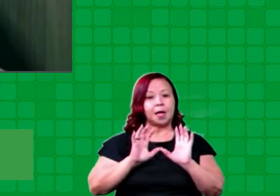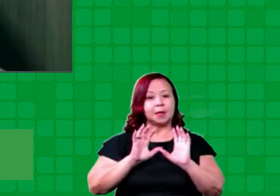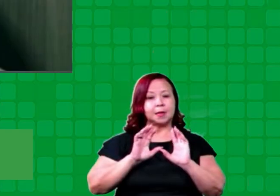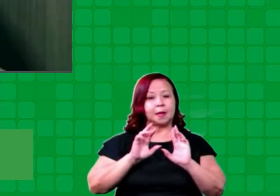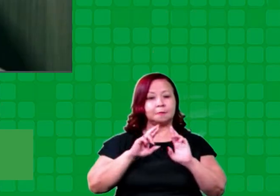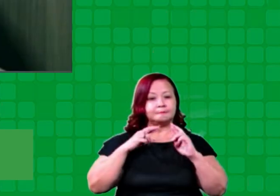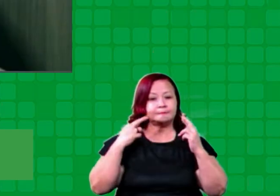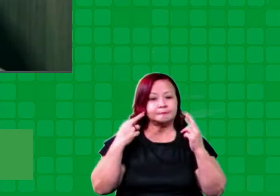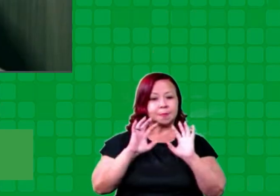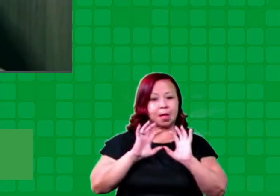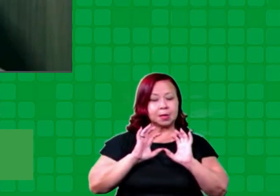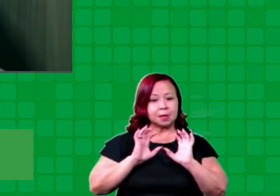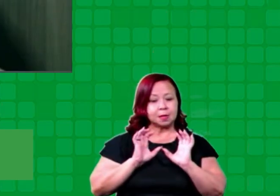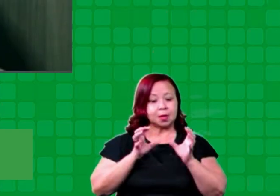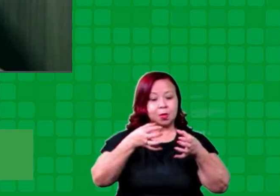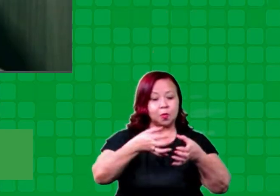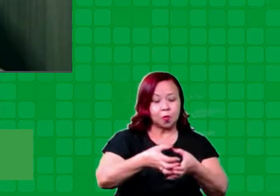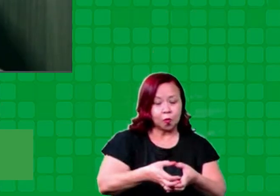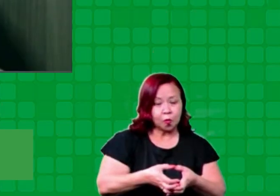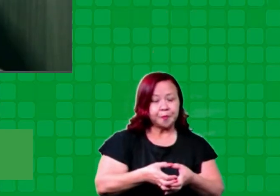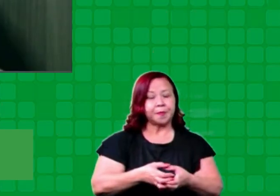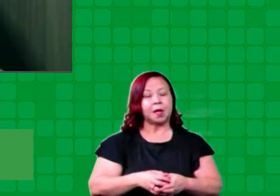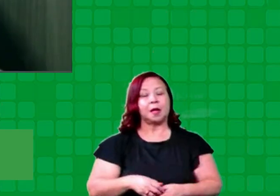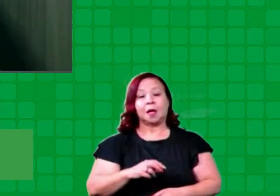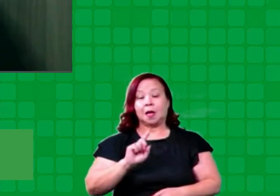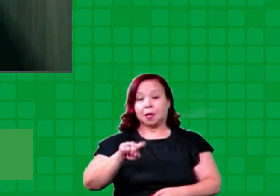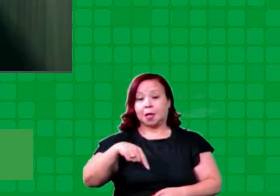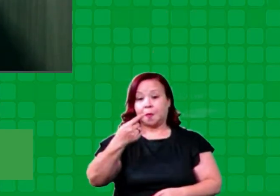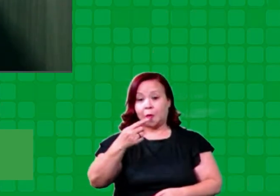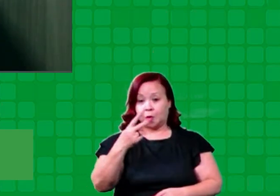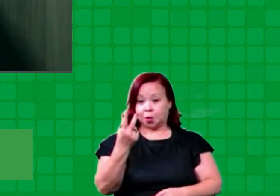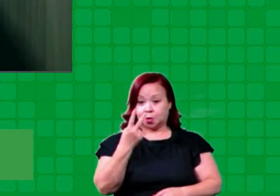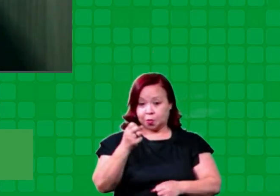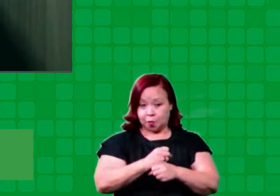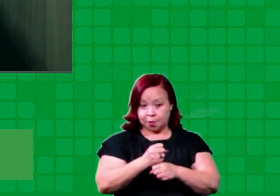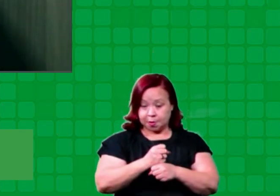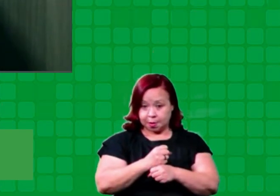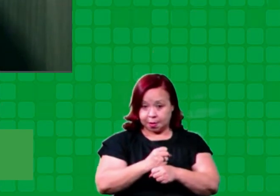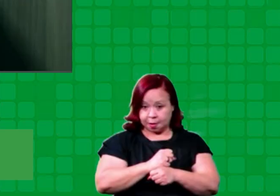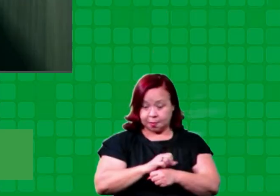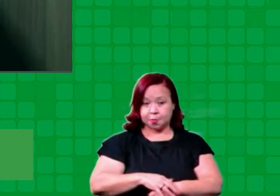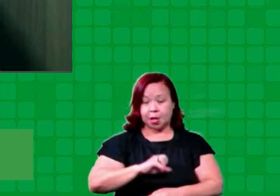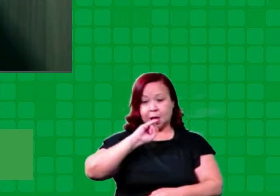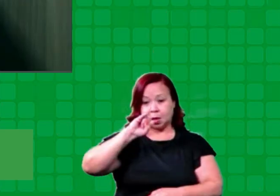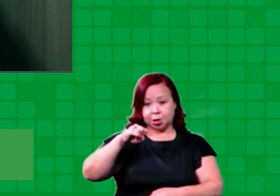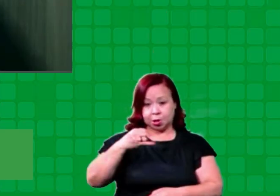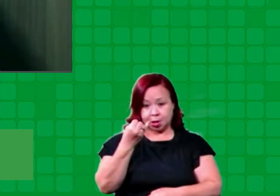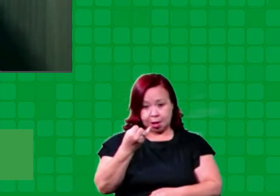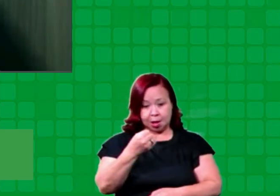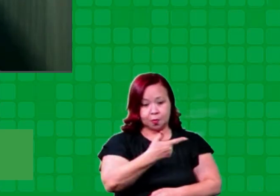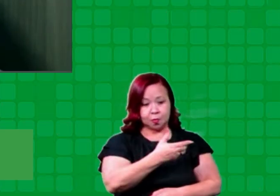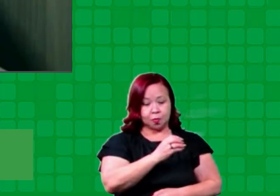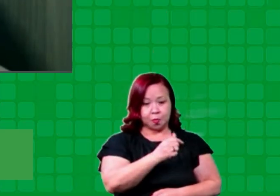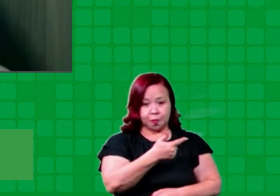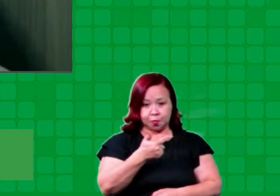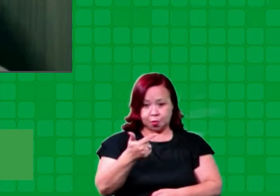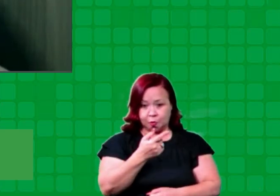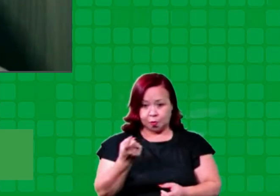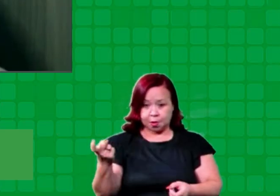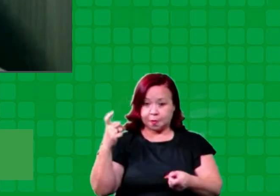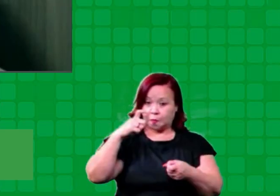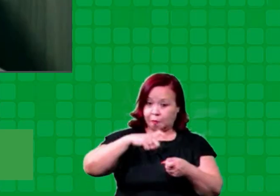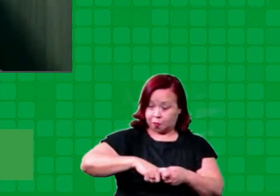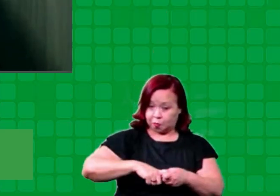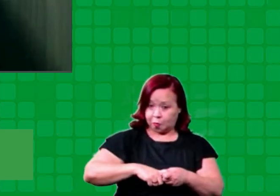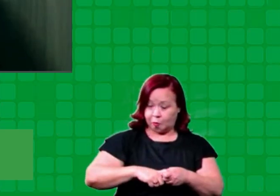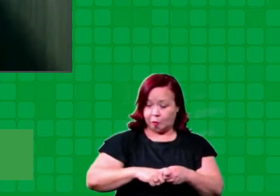2 anos, e em janeiro de 2022, o processo ele foi retomado, envolvendo diversos setores da reitoria, e aí,